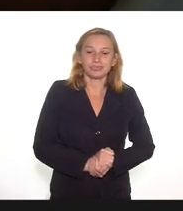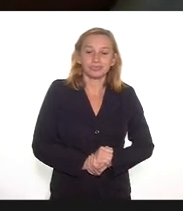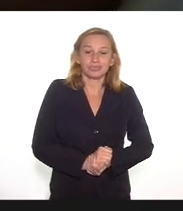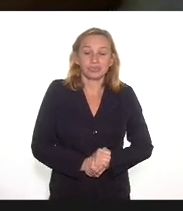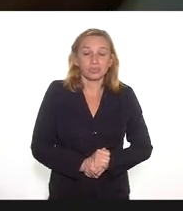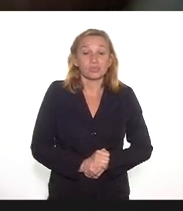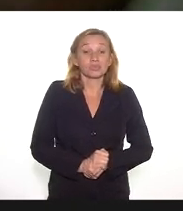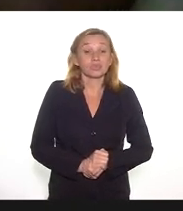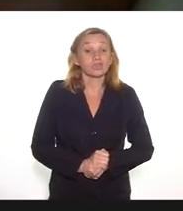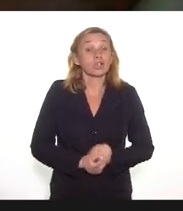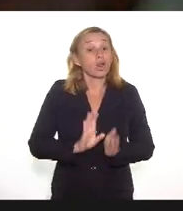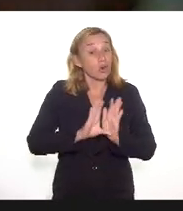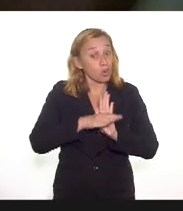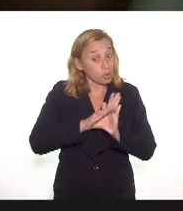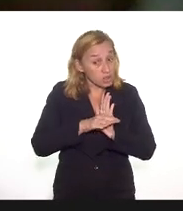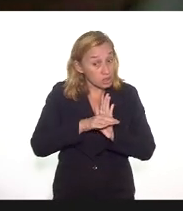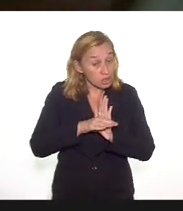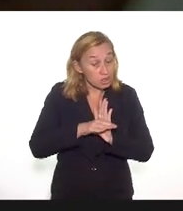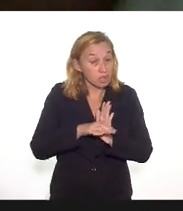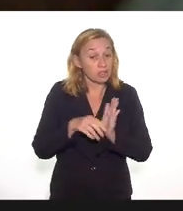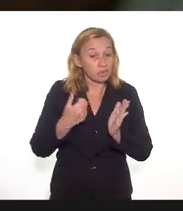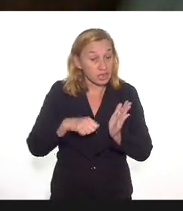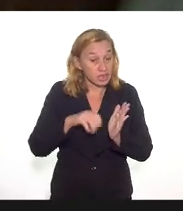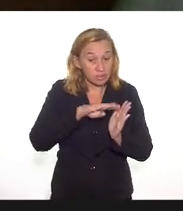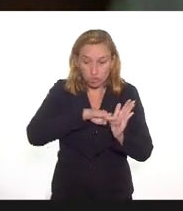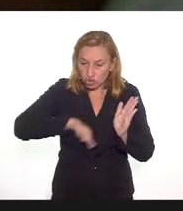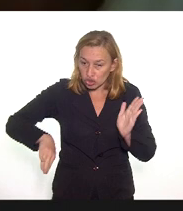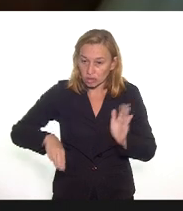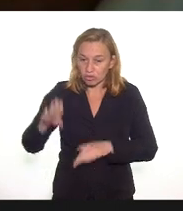Então, esse é um conceito que nós temos que jogar fora no Brasil.